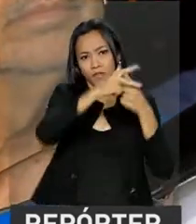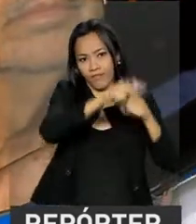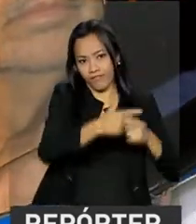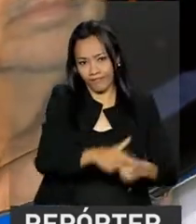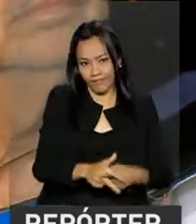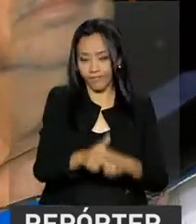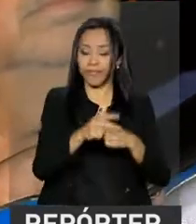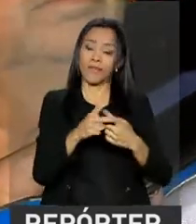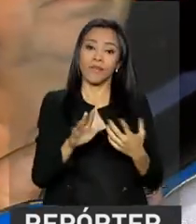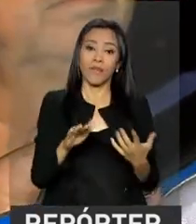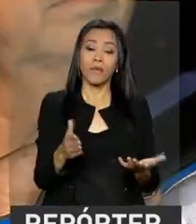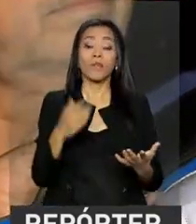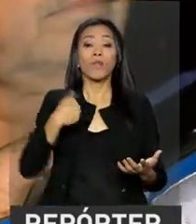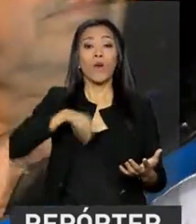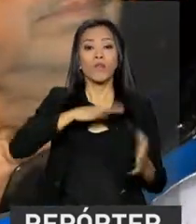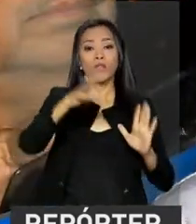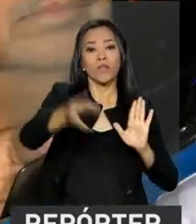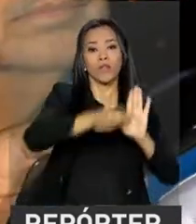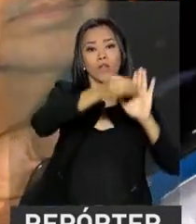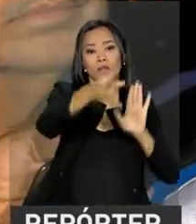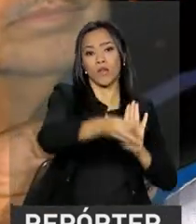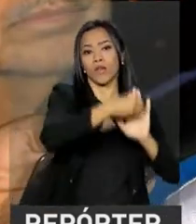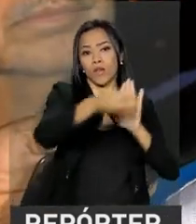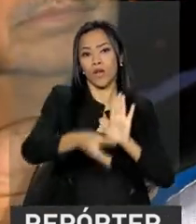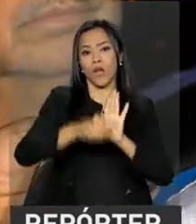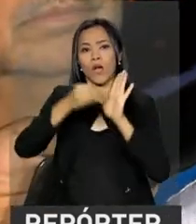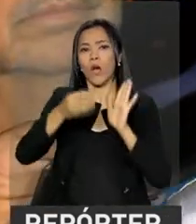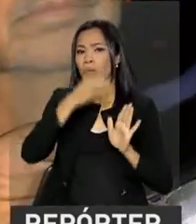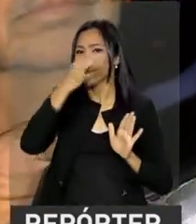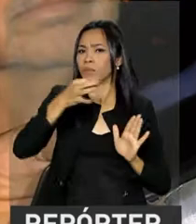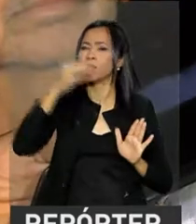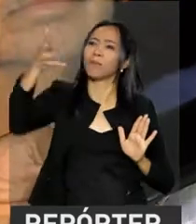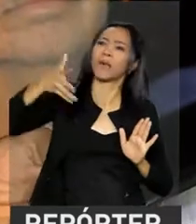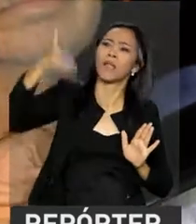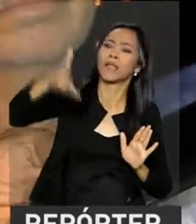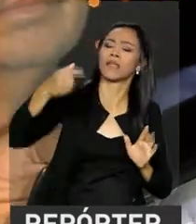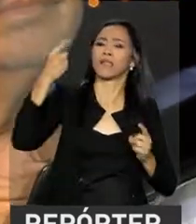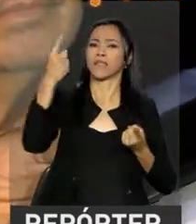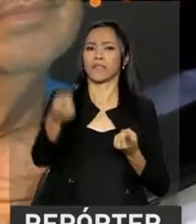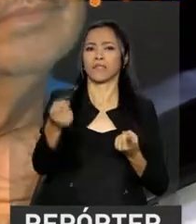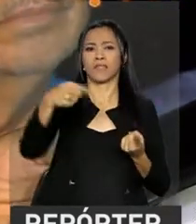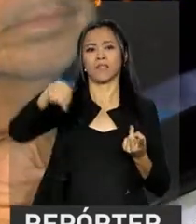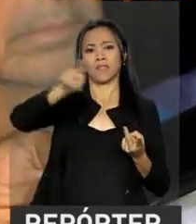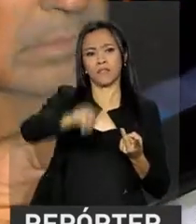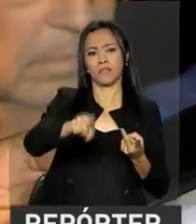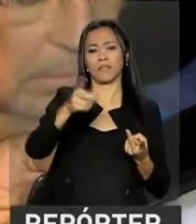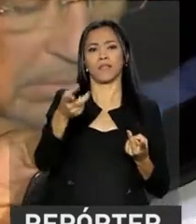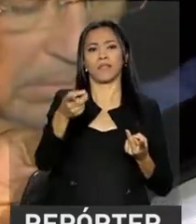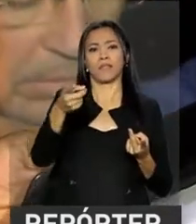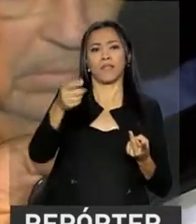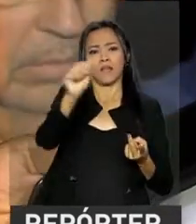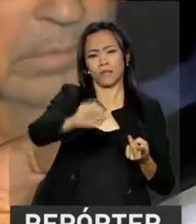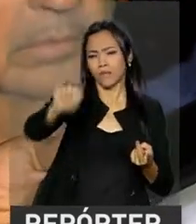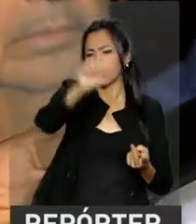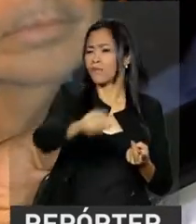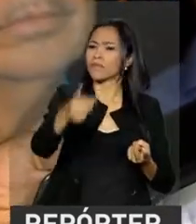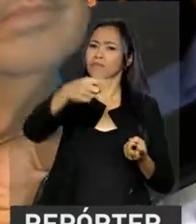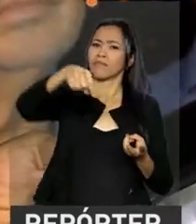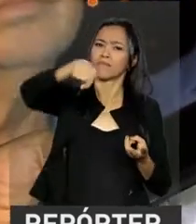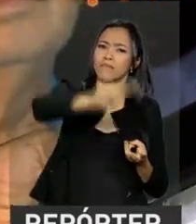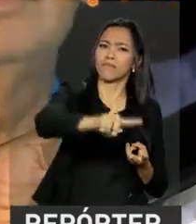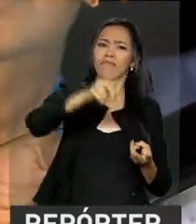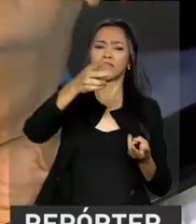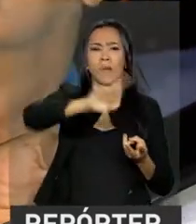de incorporar opiniões que vieram de palestrante representa estado das entidades civis que